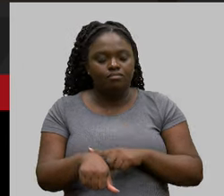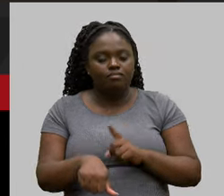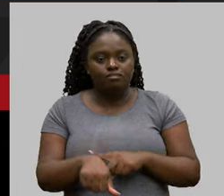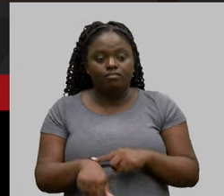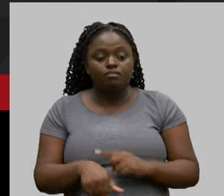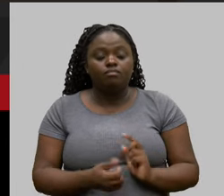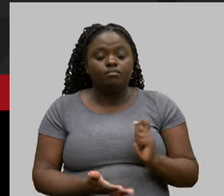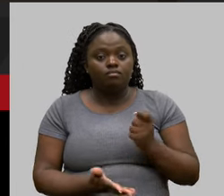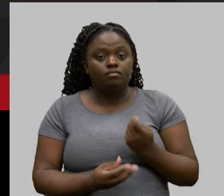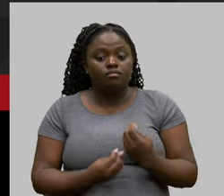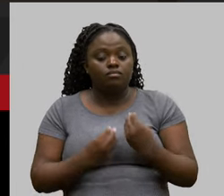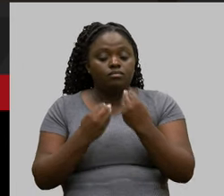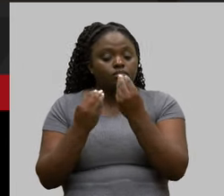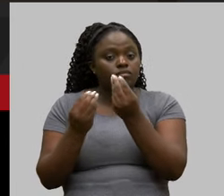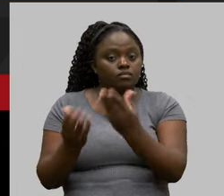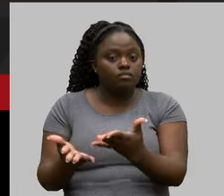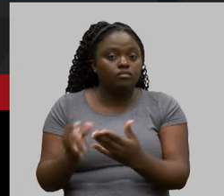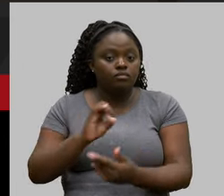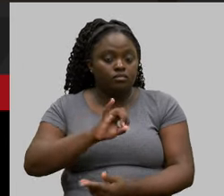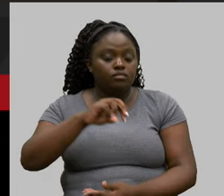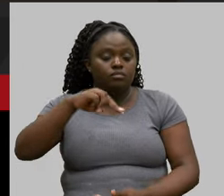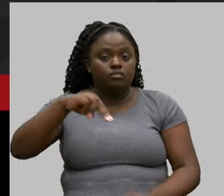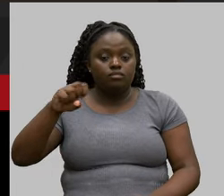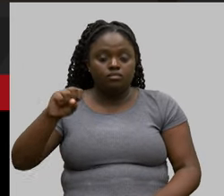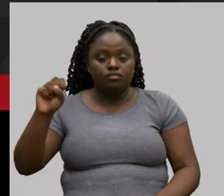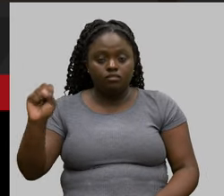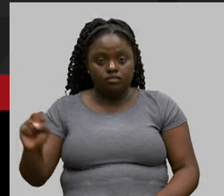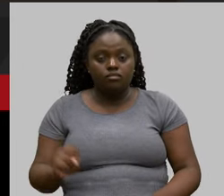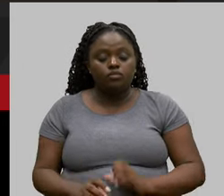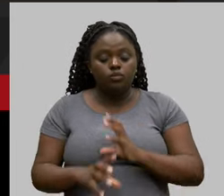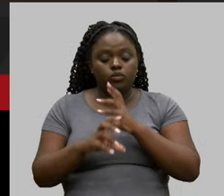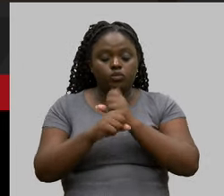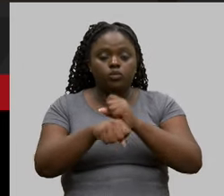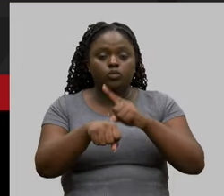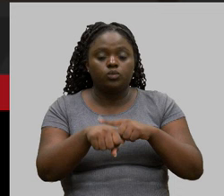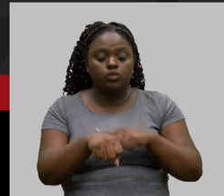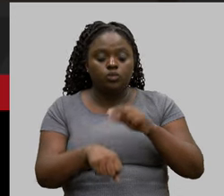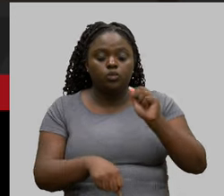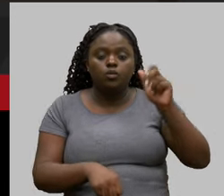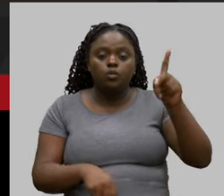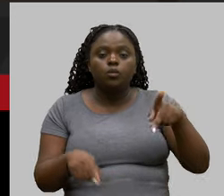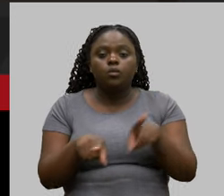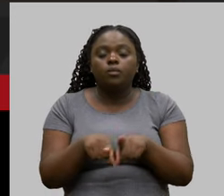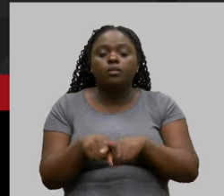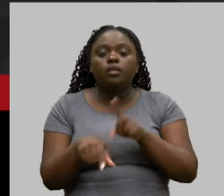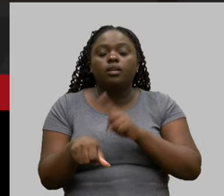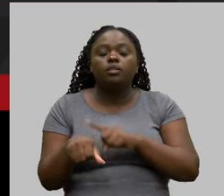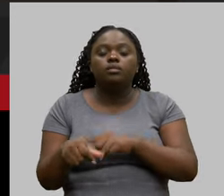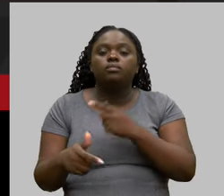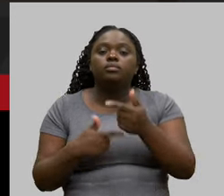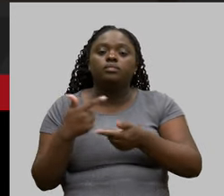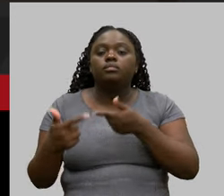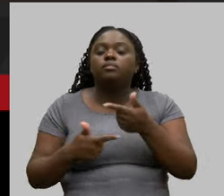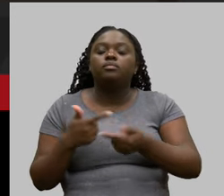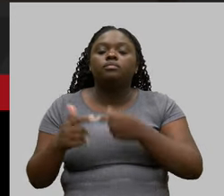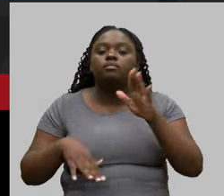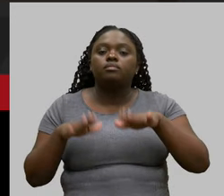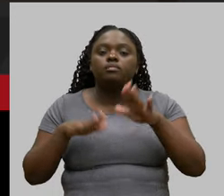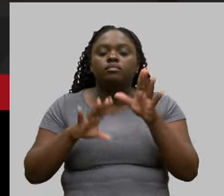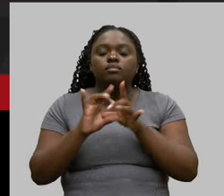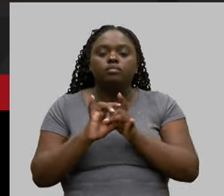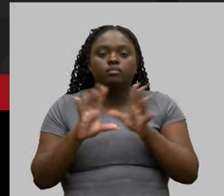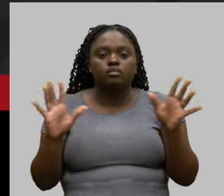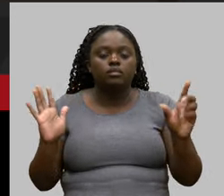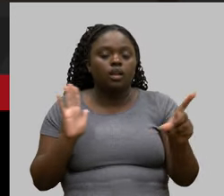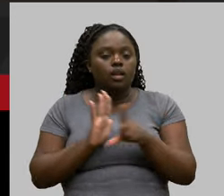será contado para efeitos de aposentadoria e o tempo de serviço correspondente Para efeito de de disponibilidade a lei não